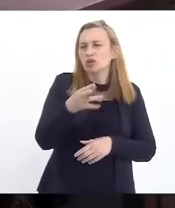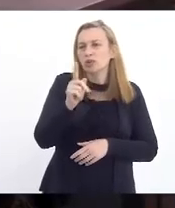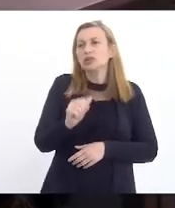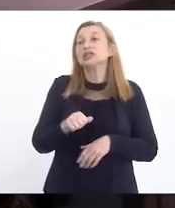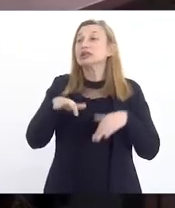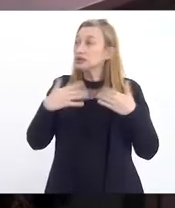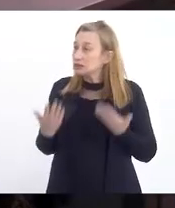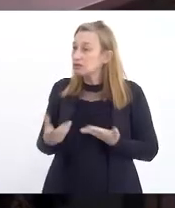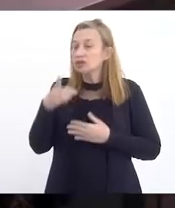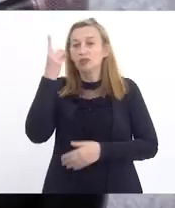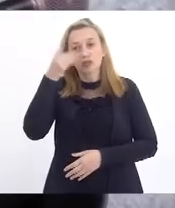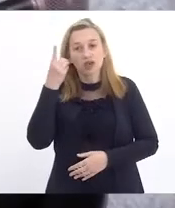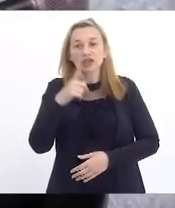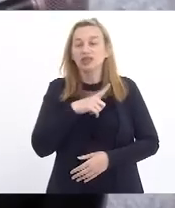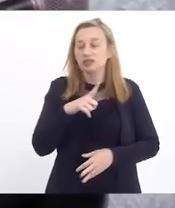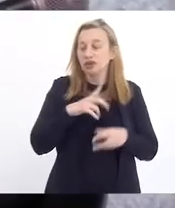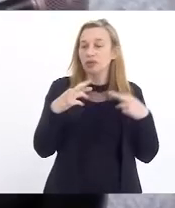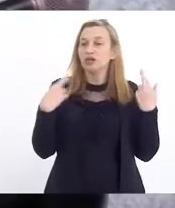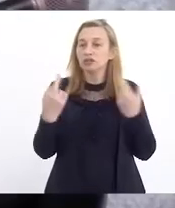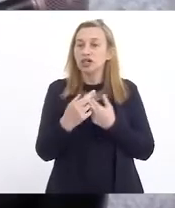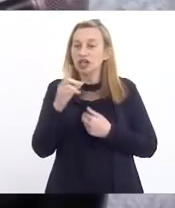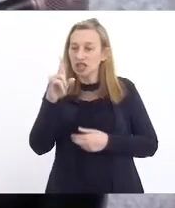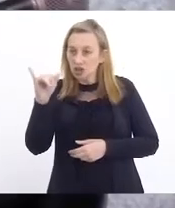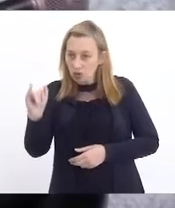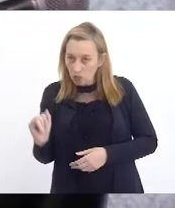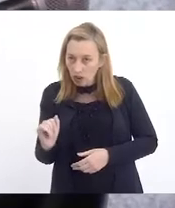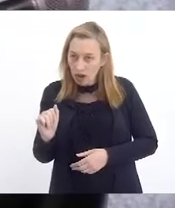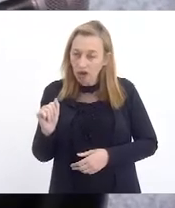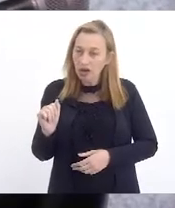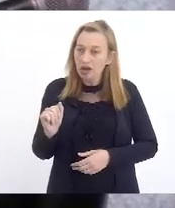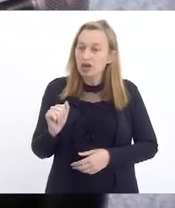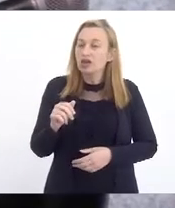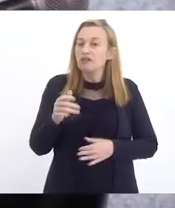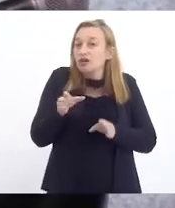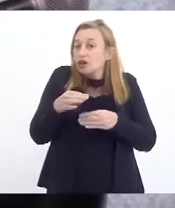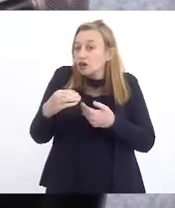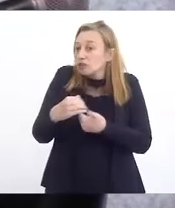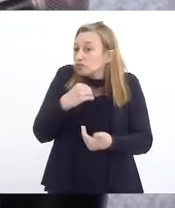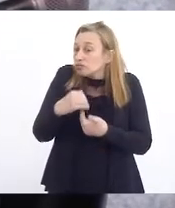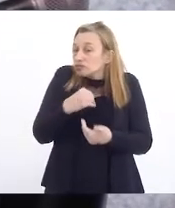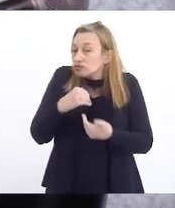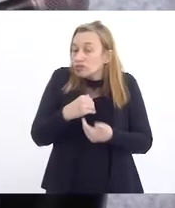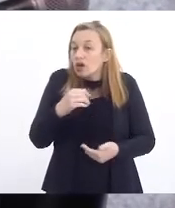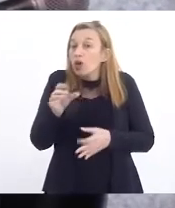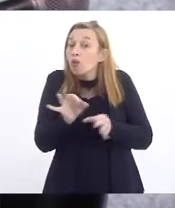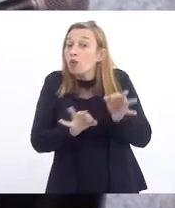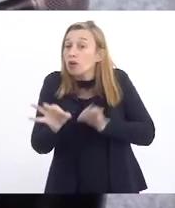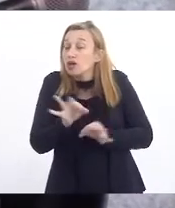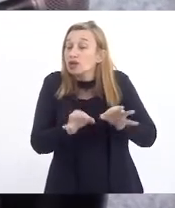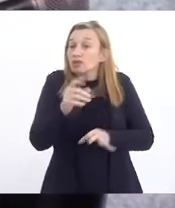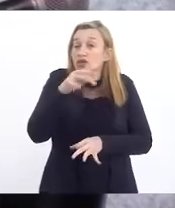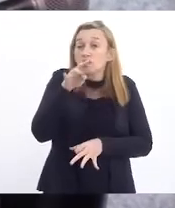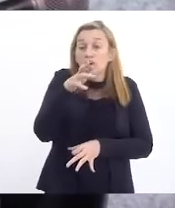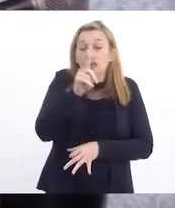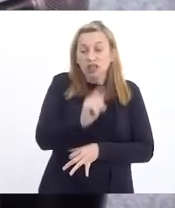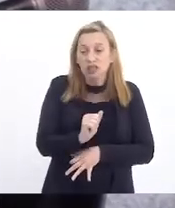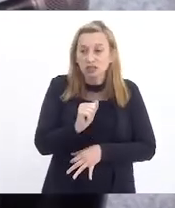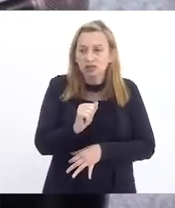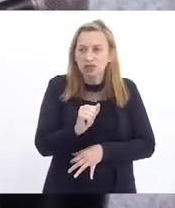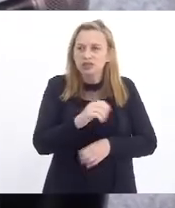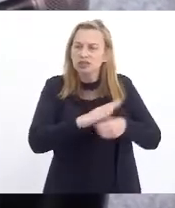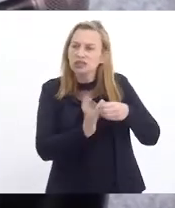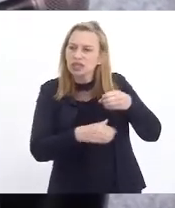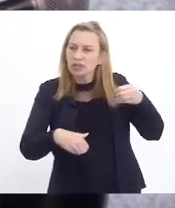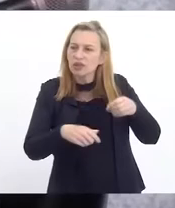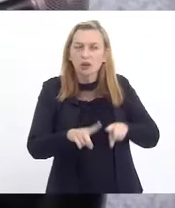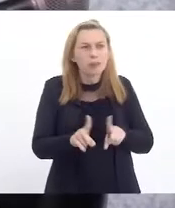deputados, e nós tivemos reuniões com a IGUA e com a EGEC, eles falaram, não, o que vai nos orientar é o plano metropolitano de saneamento ou os planos